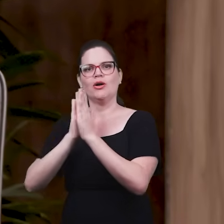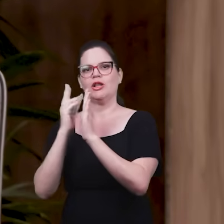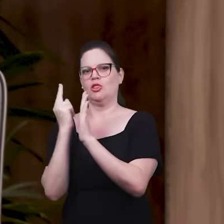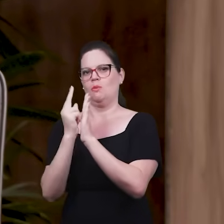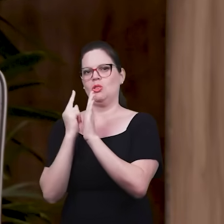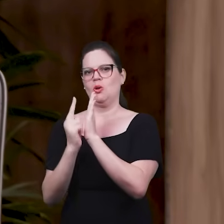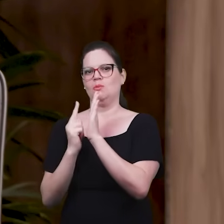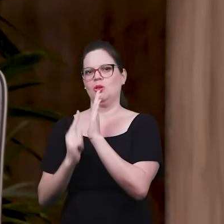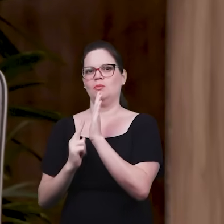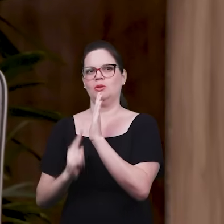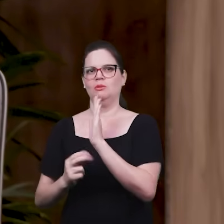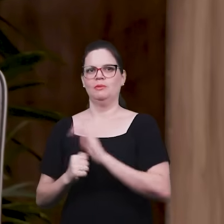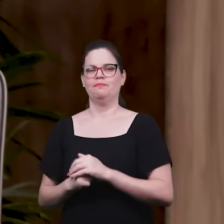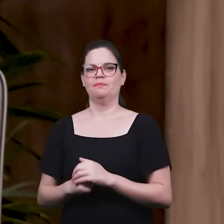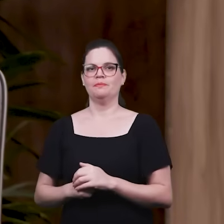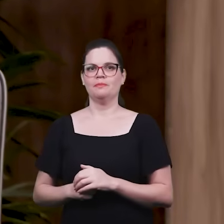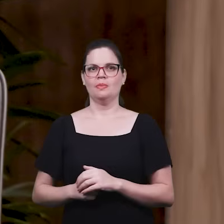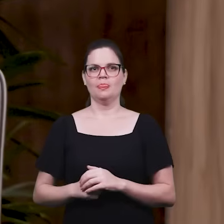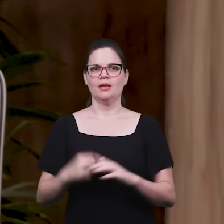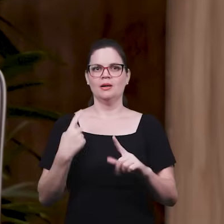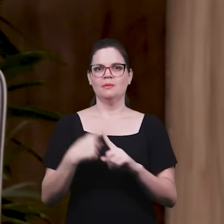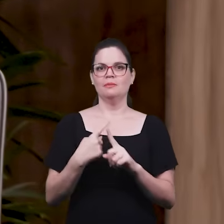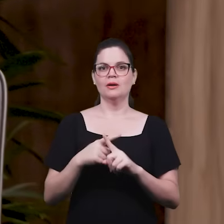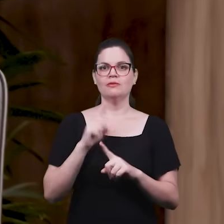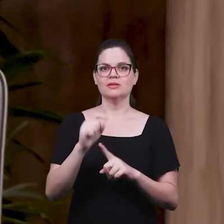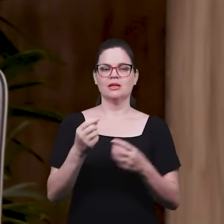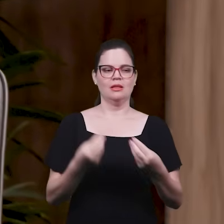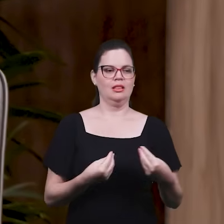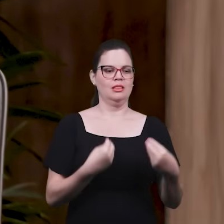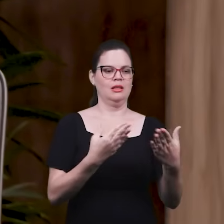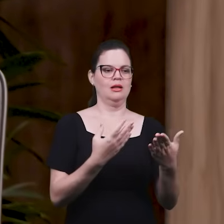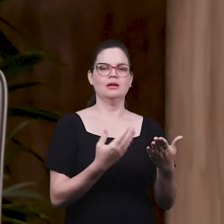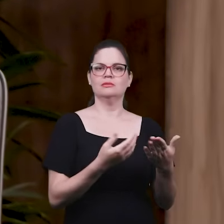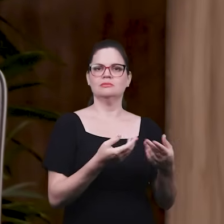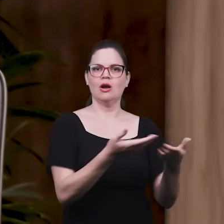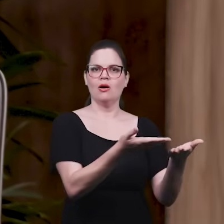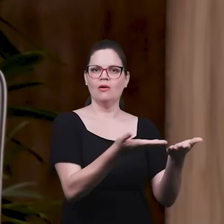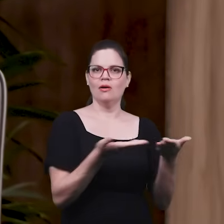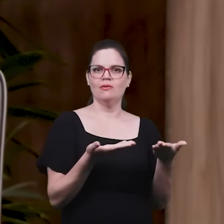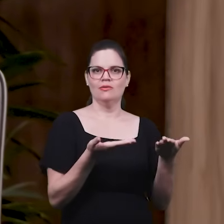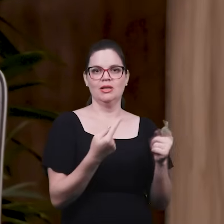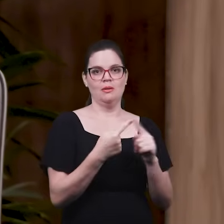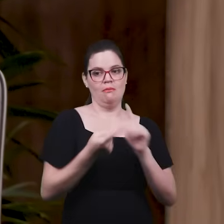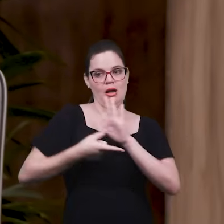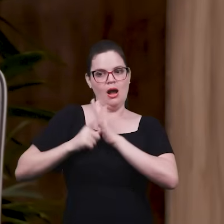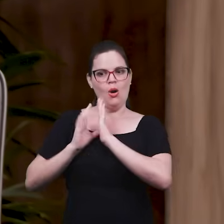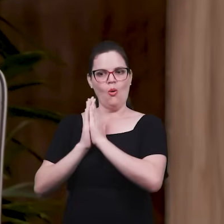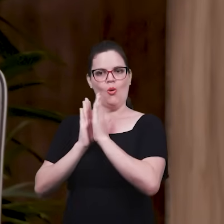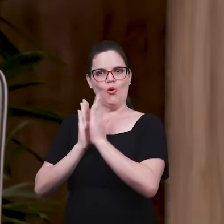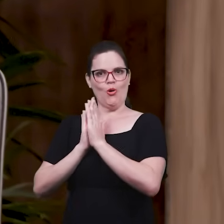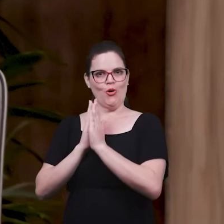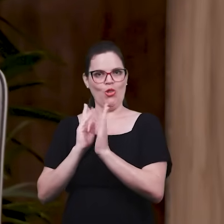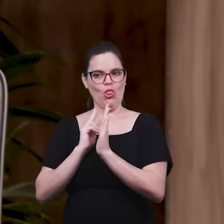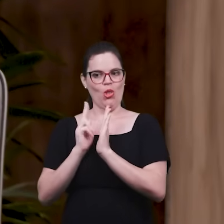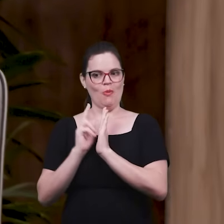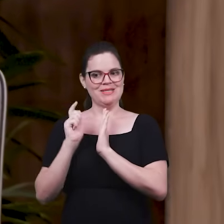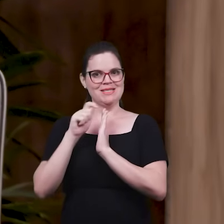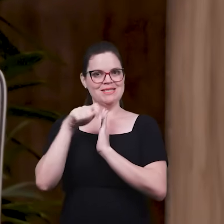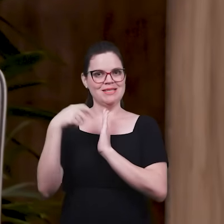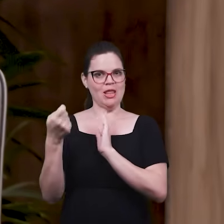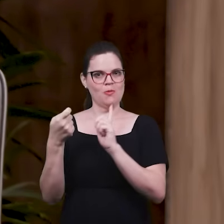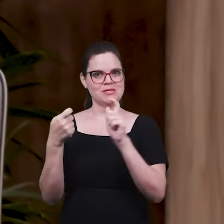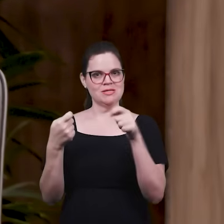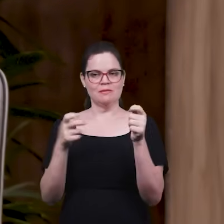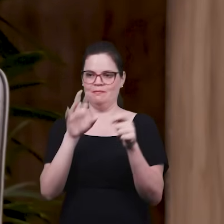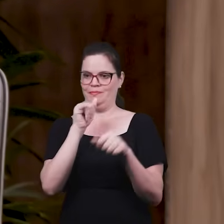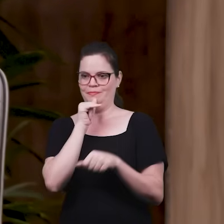diferença. Você não está enviando um convite, você está enviando um convite coberto com oração. Porque a oração